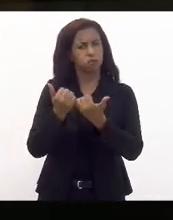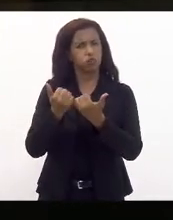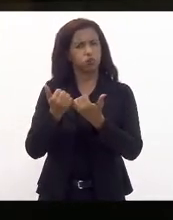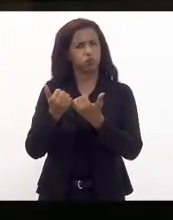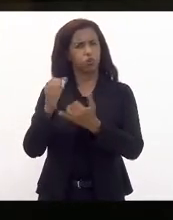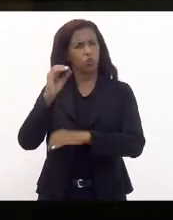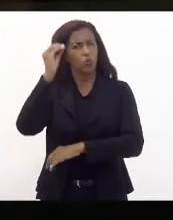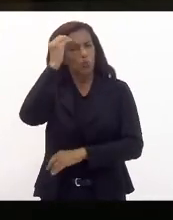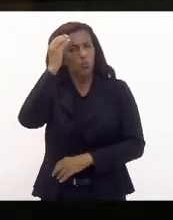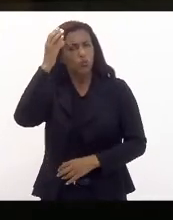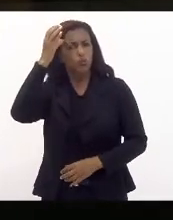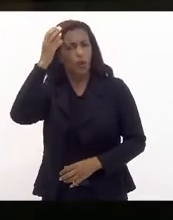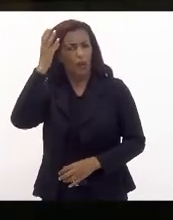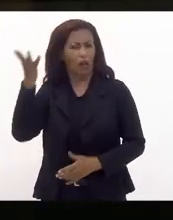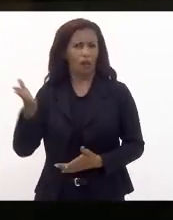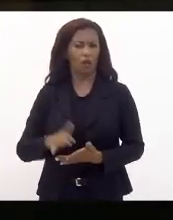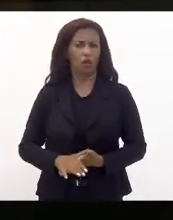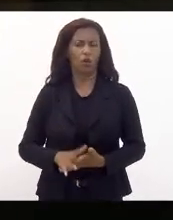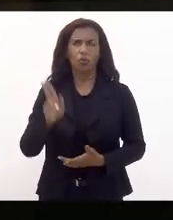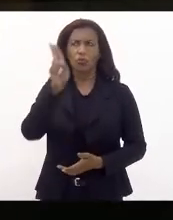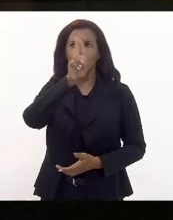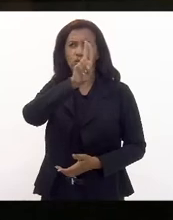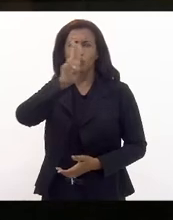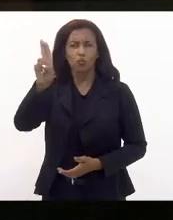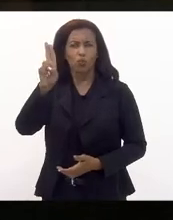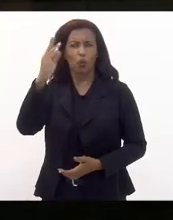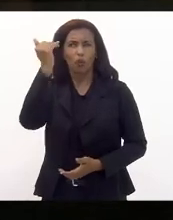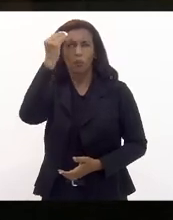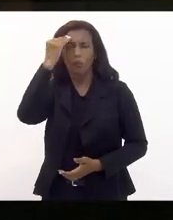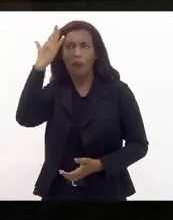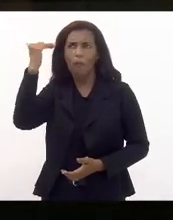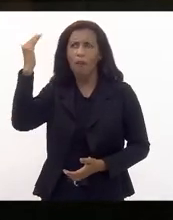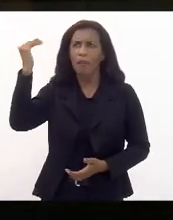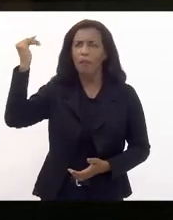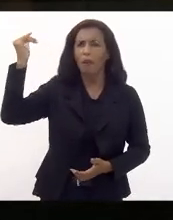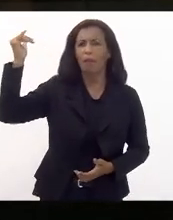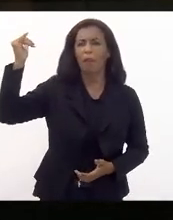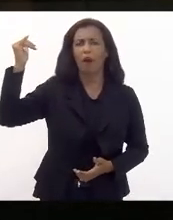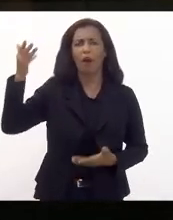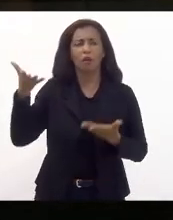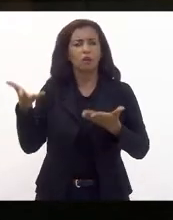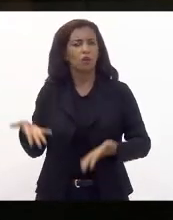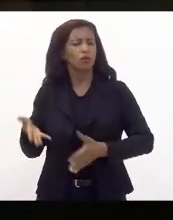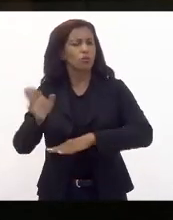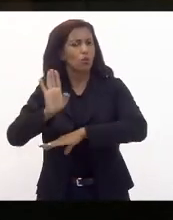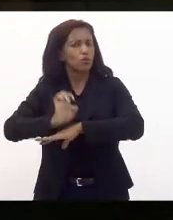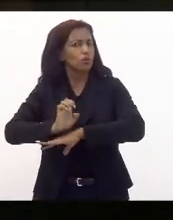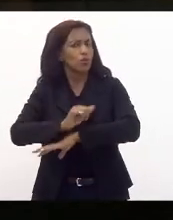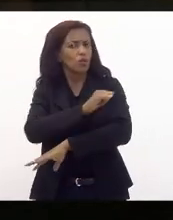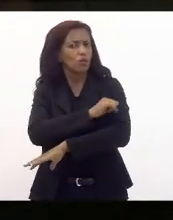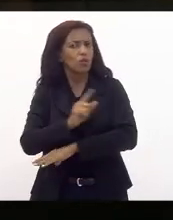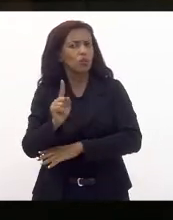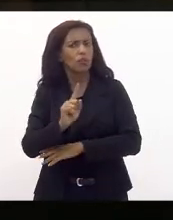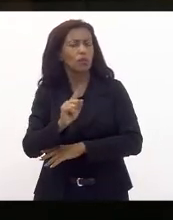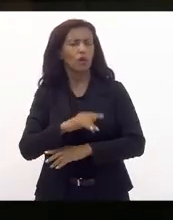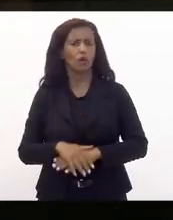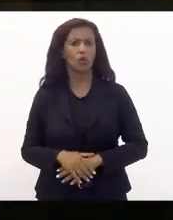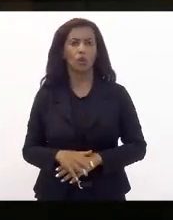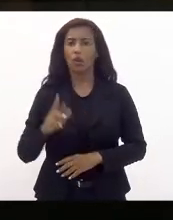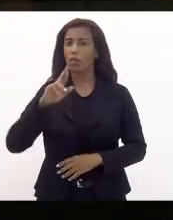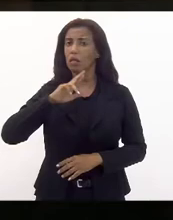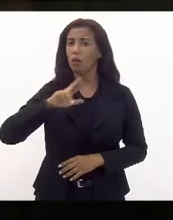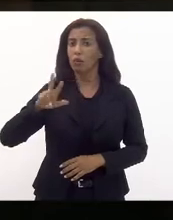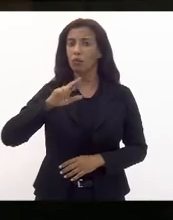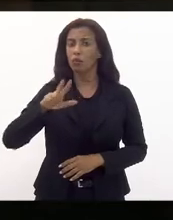um bem cultural de renome não só e no estado do Rio de Janeiro não